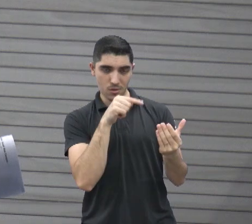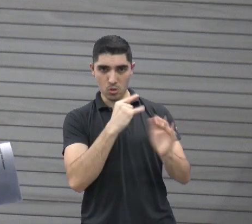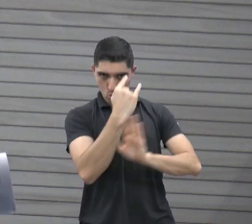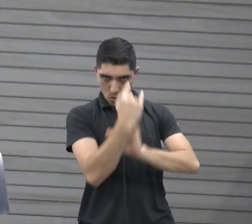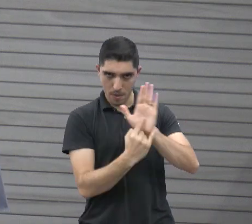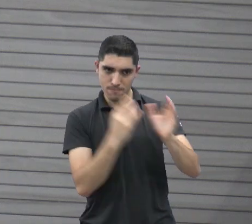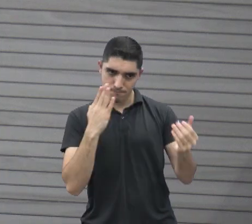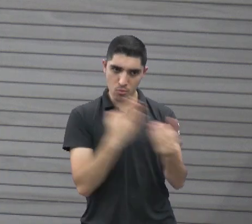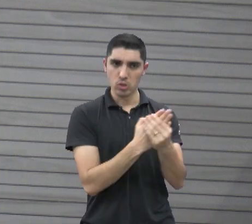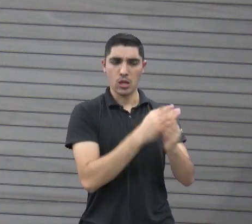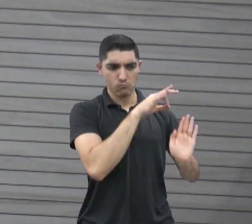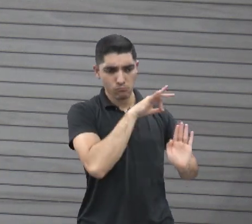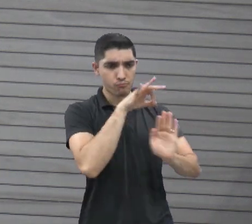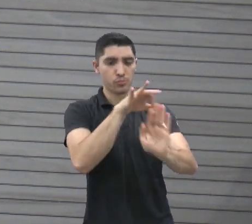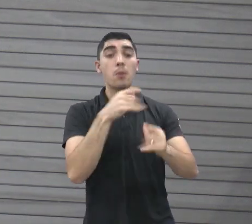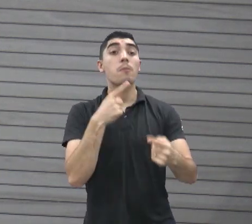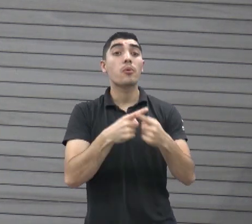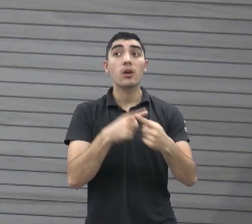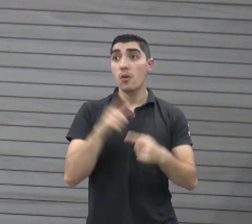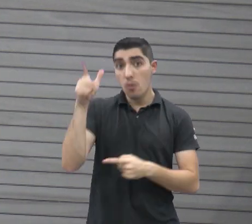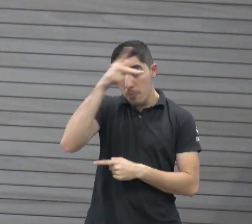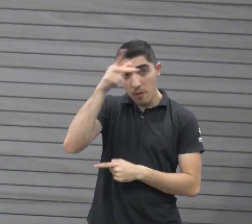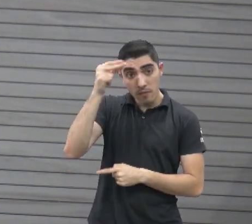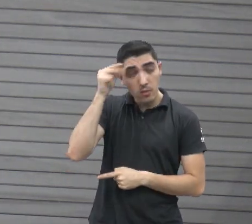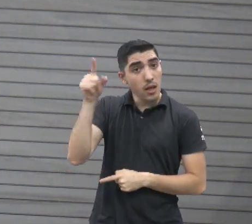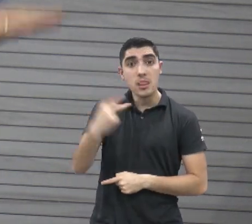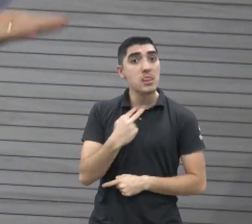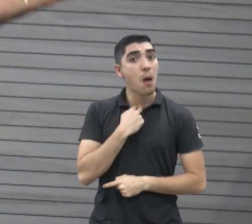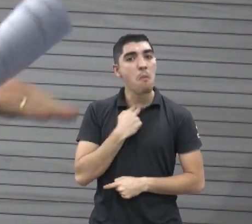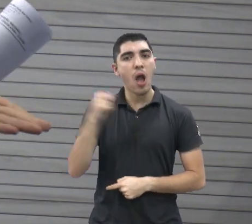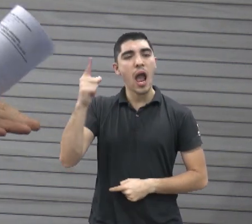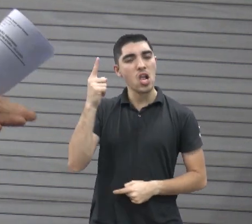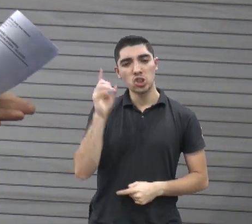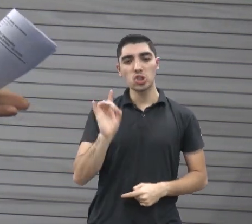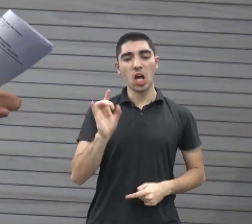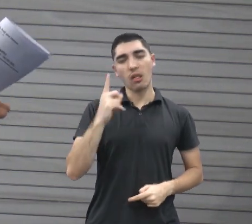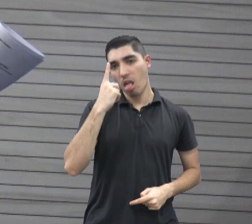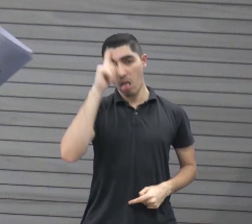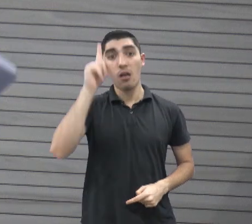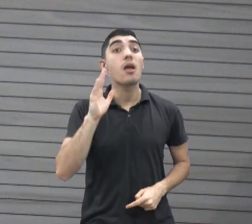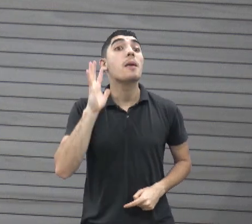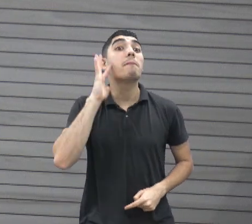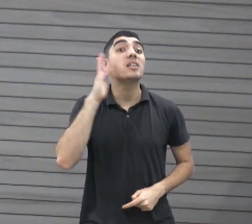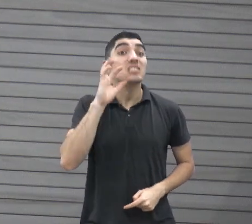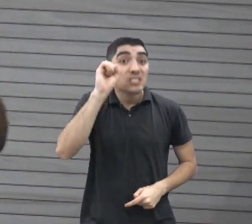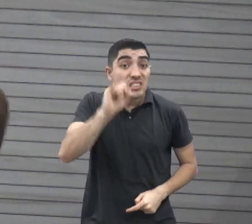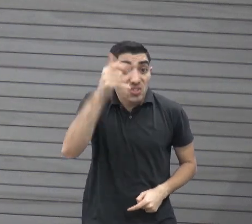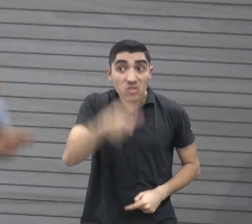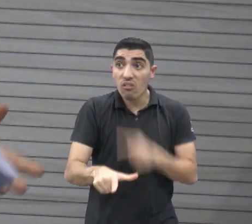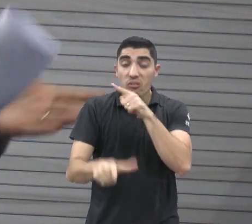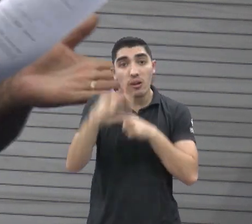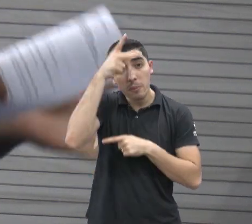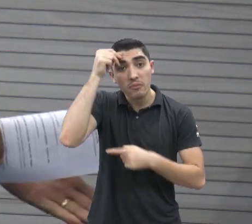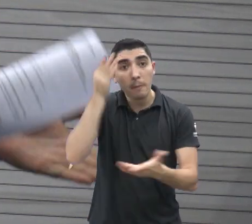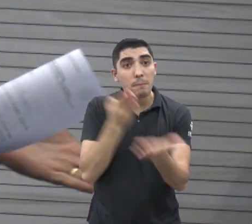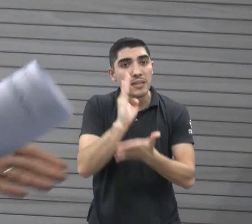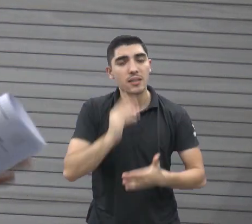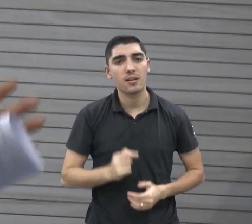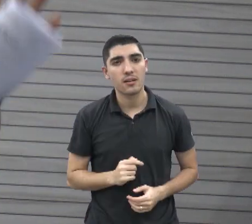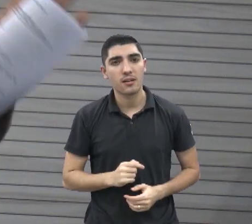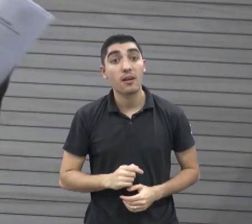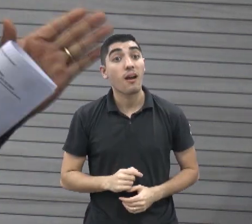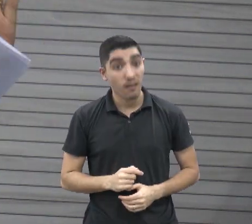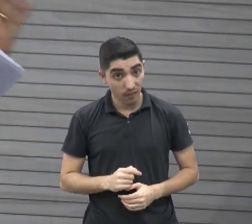prefeito essa prerrogativa dele cometer loucura. Imagina se esse cara ganha a prefeitura, tá? Inviabiliza